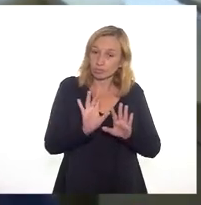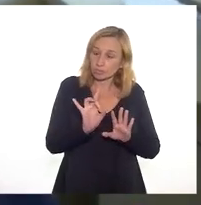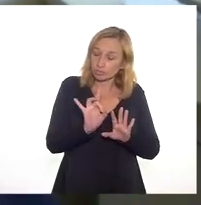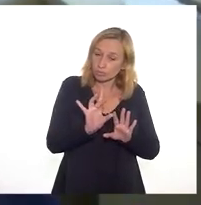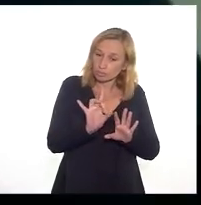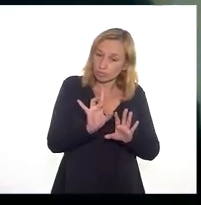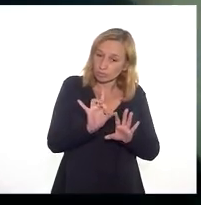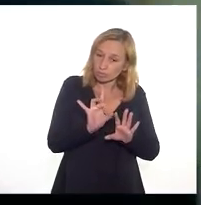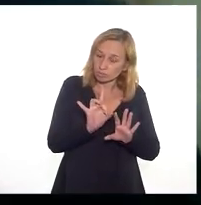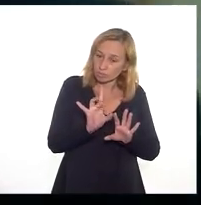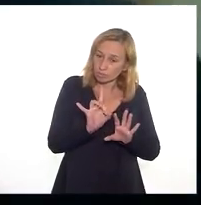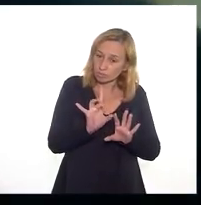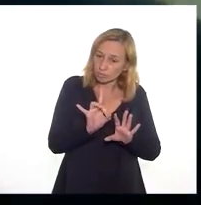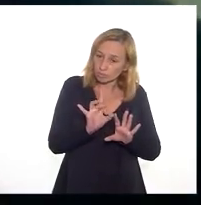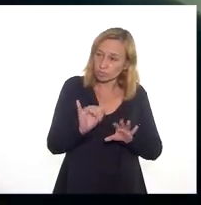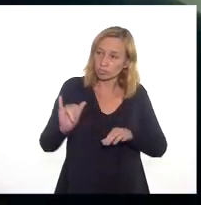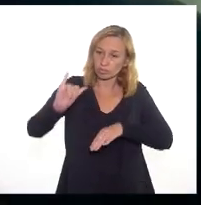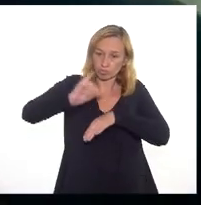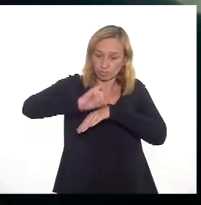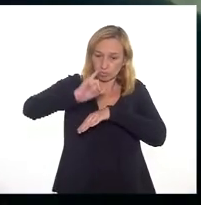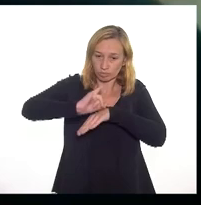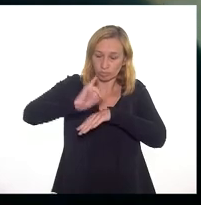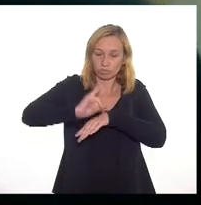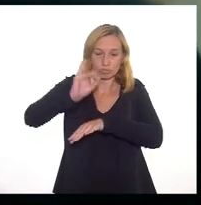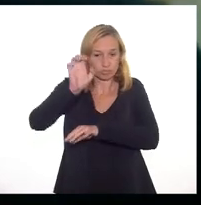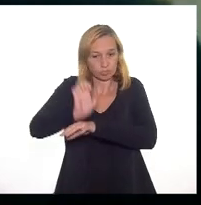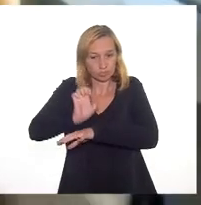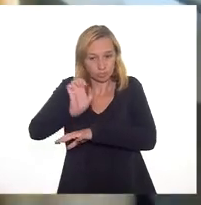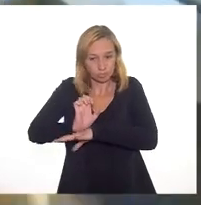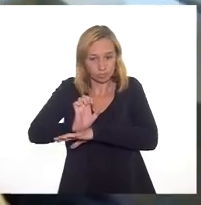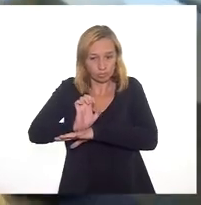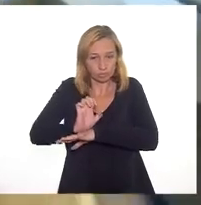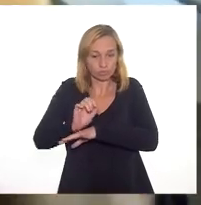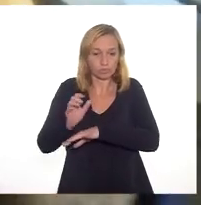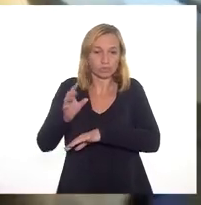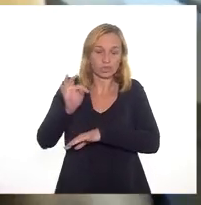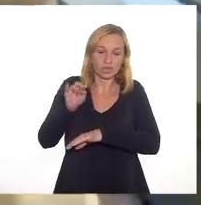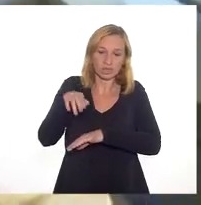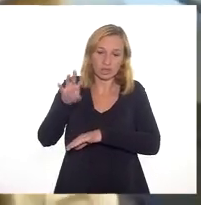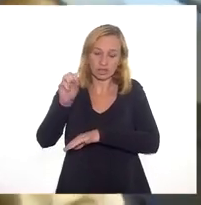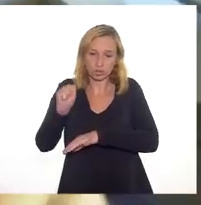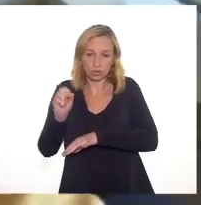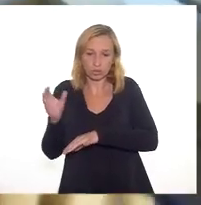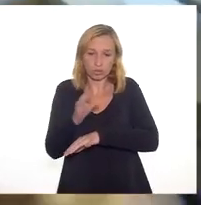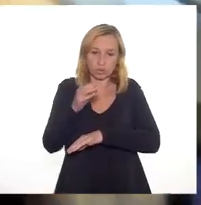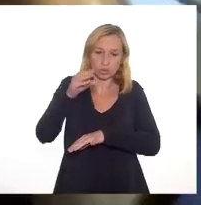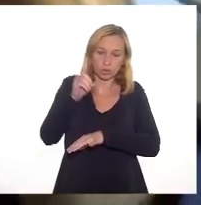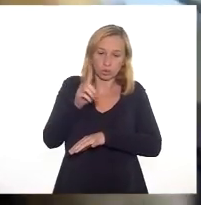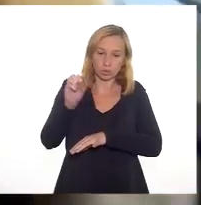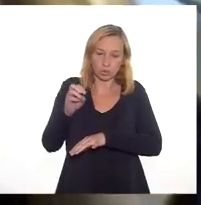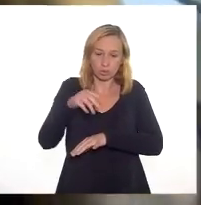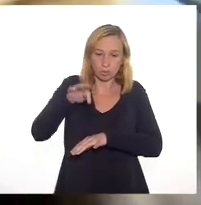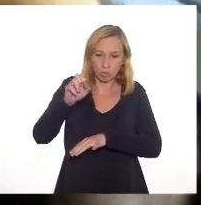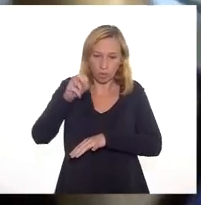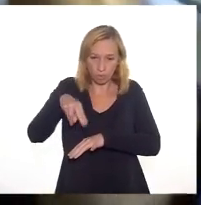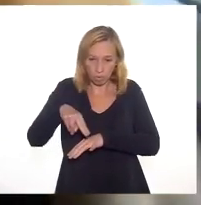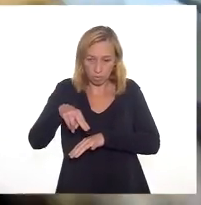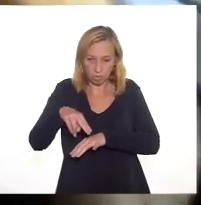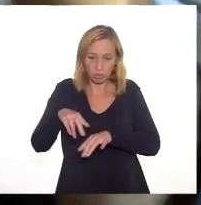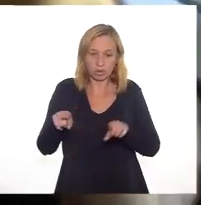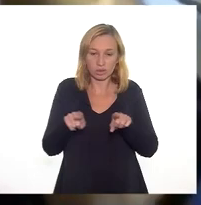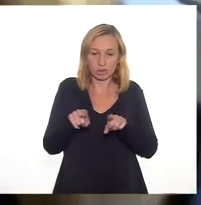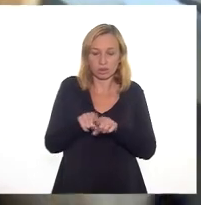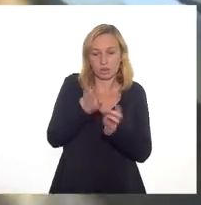Exceto os da capital do estado, que são Santos Dumont, Jacarepaguá, que não são hub de